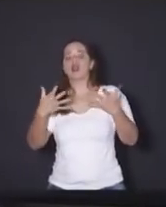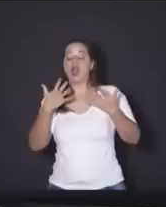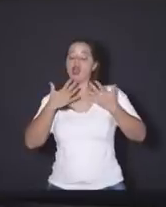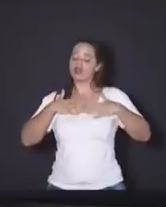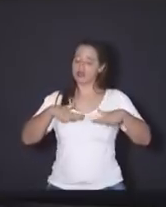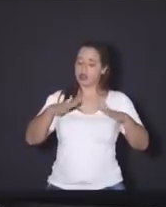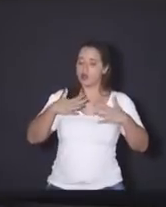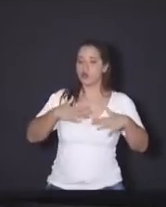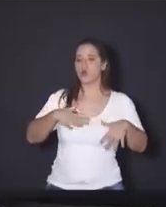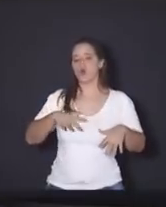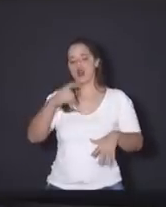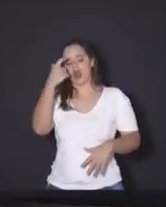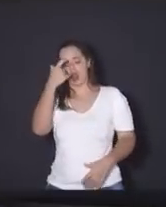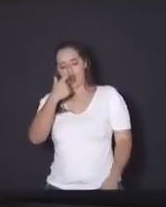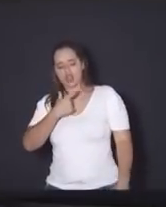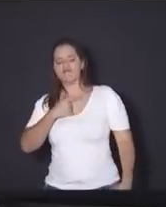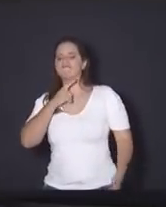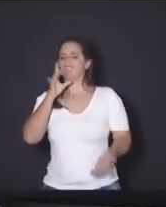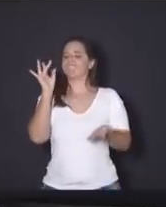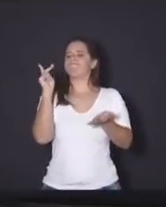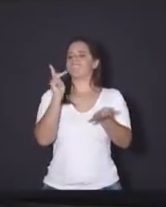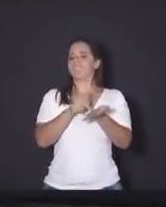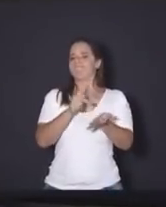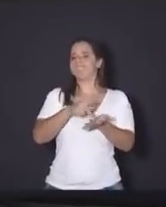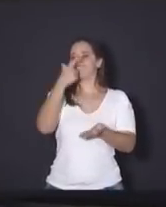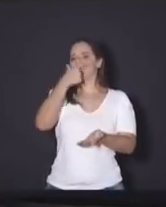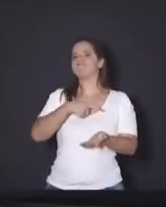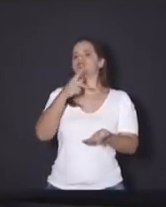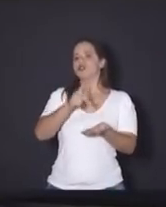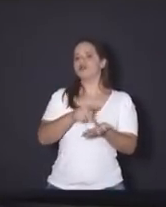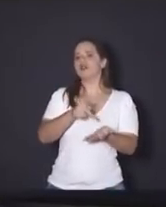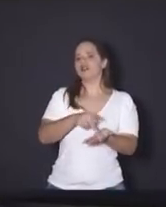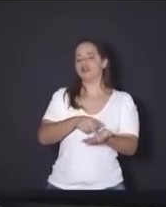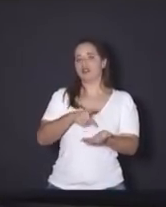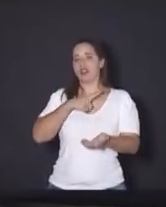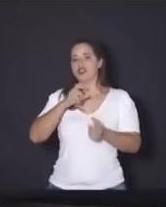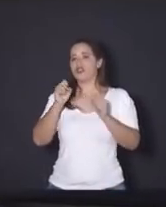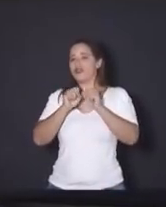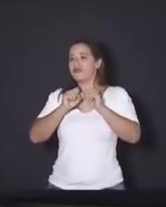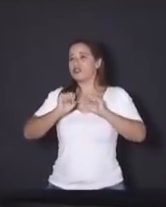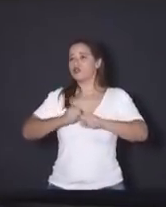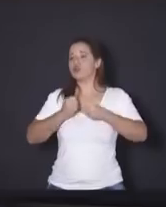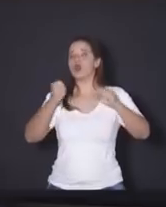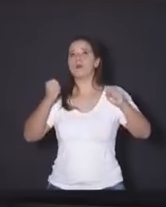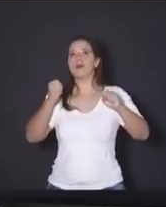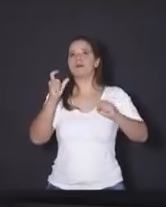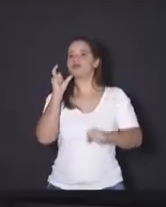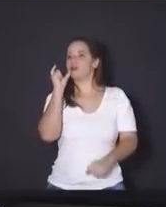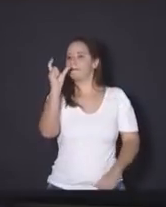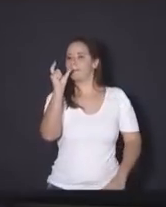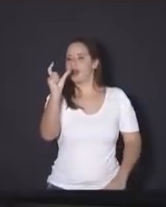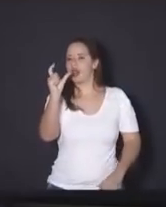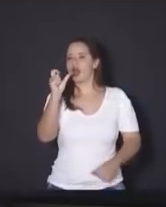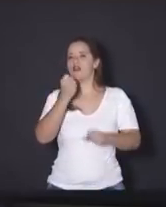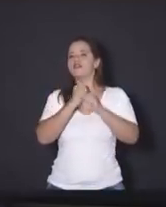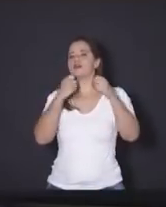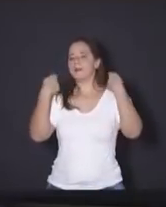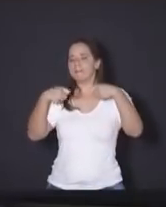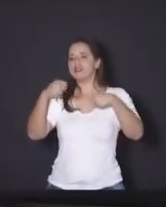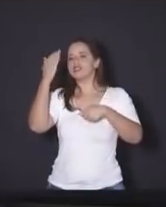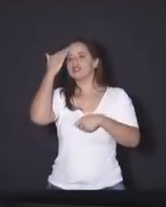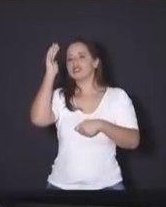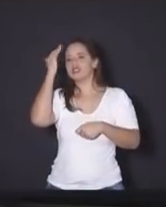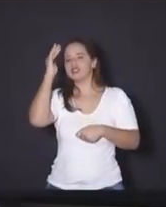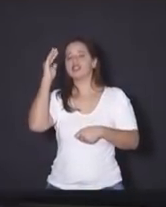saber que você é coerente a coerência faz um enorme é assim pensa uma palavra que faz uma diferença que a gente precisa entender